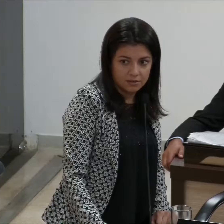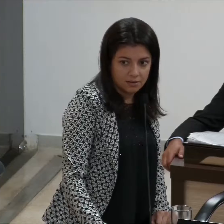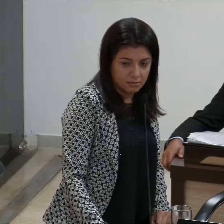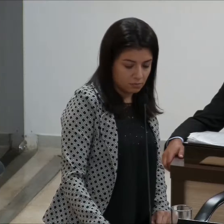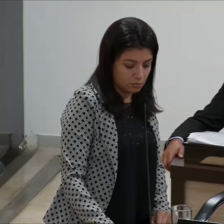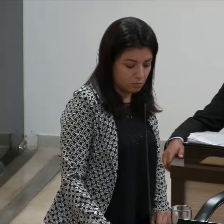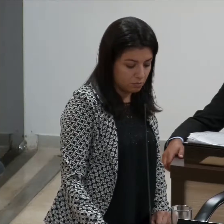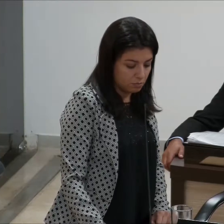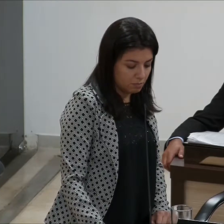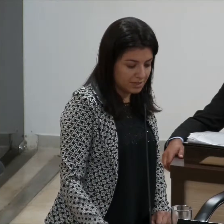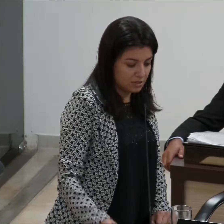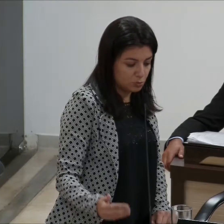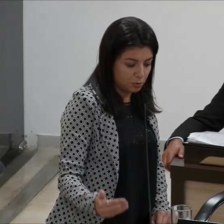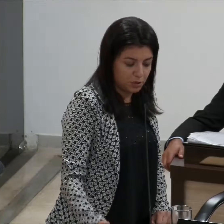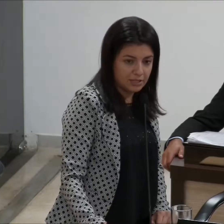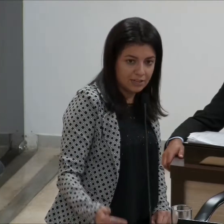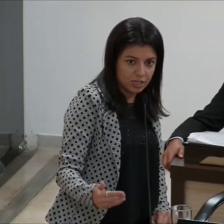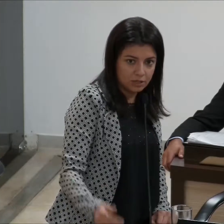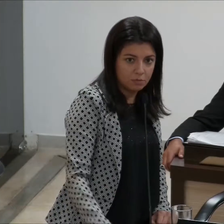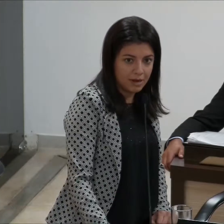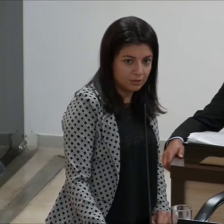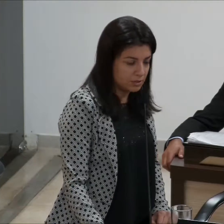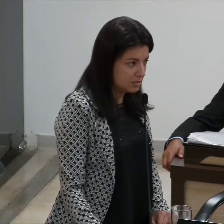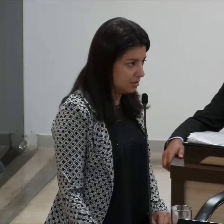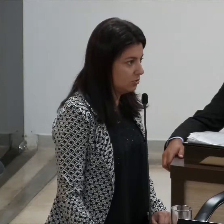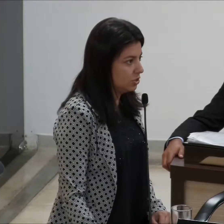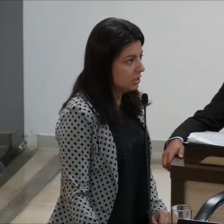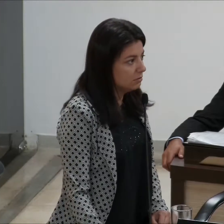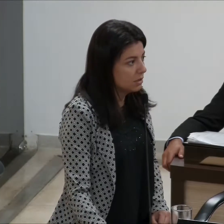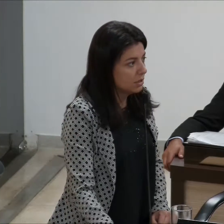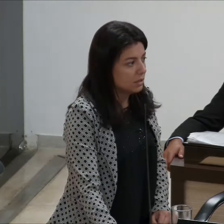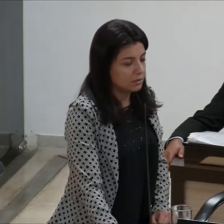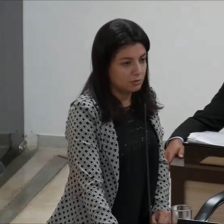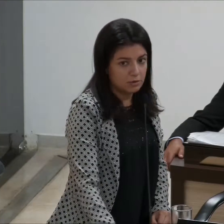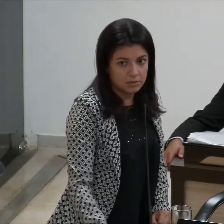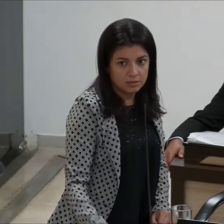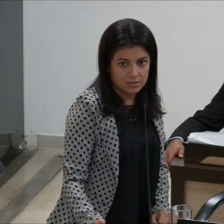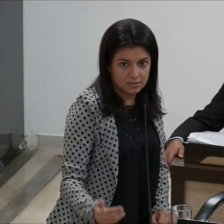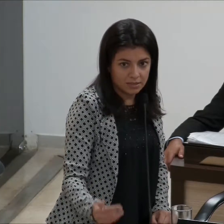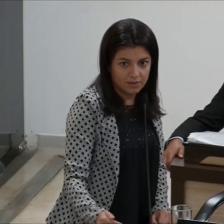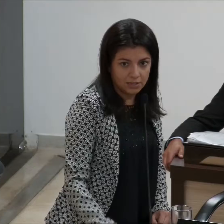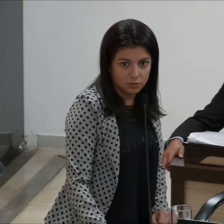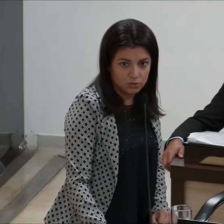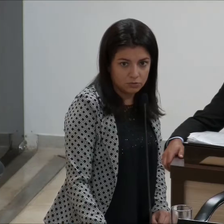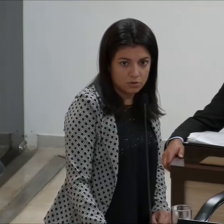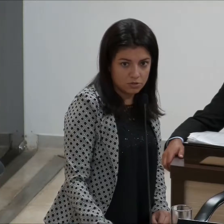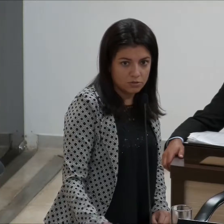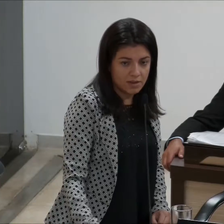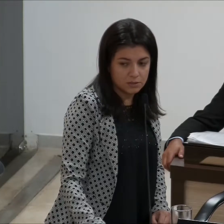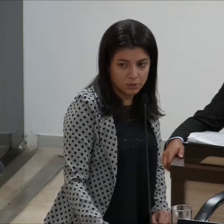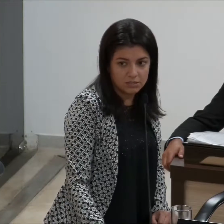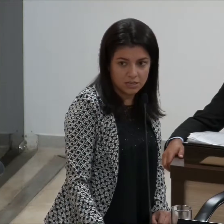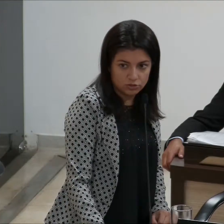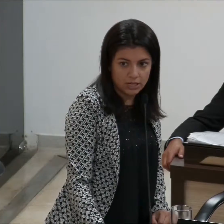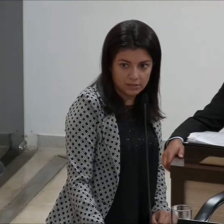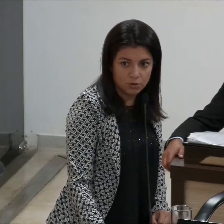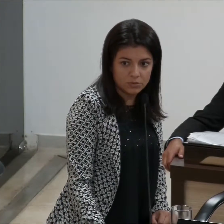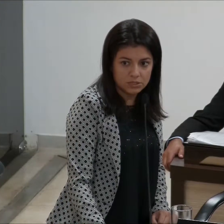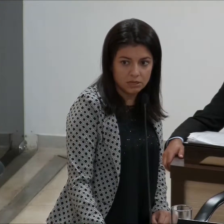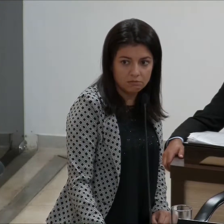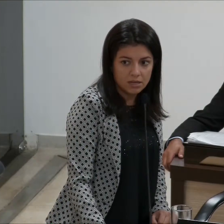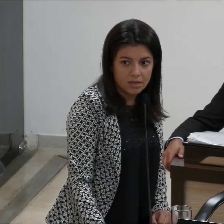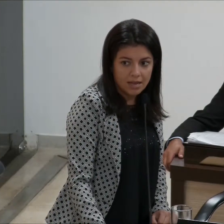parecerista, com bastante propriedade, renomado nesse sentido. Então, eu tenho certeza que se a vereadora estivesse presente